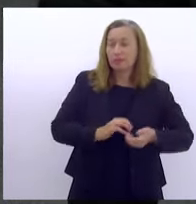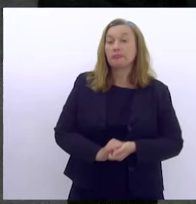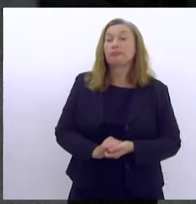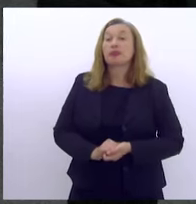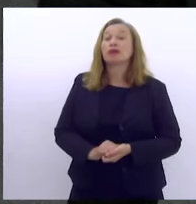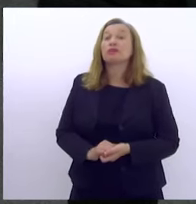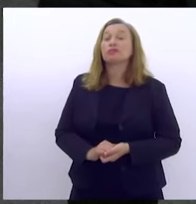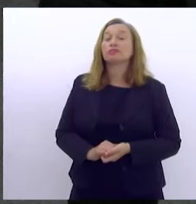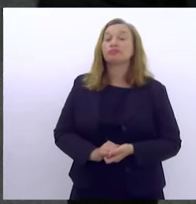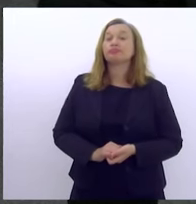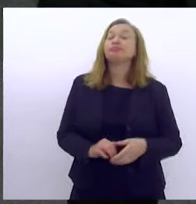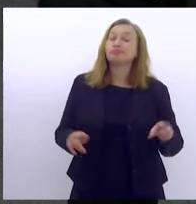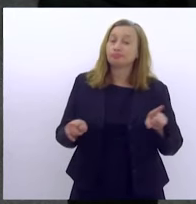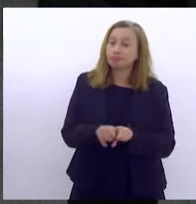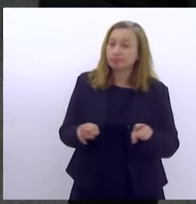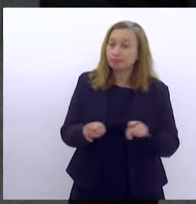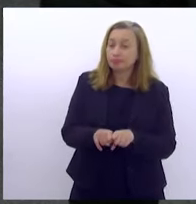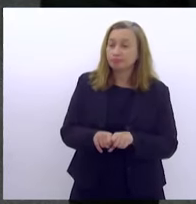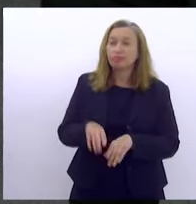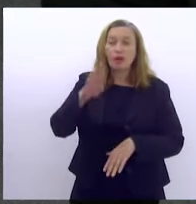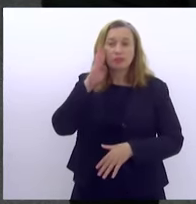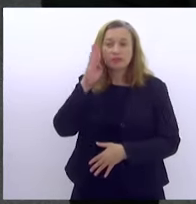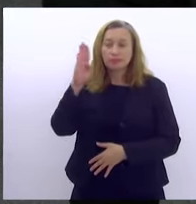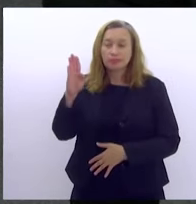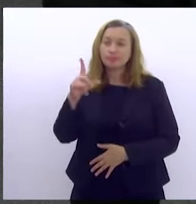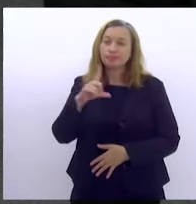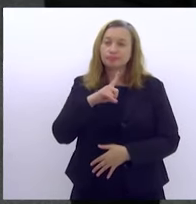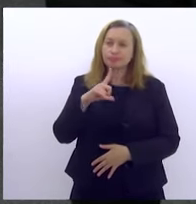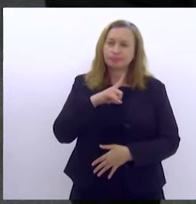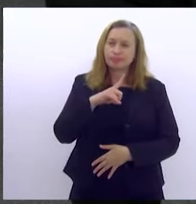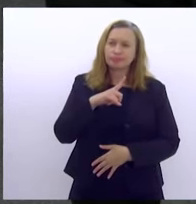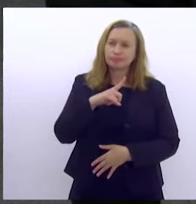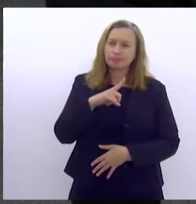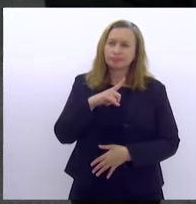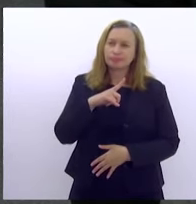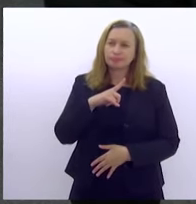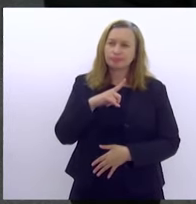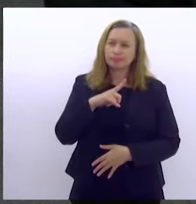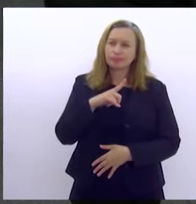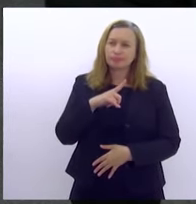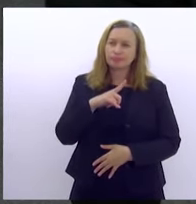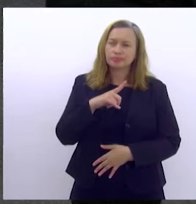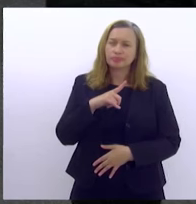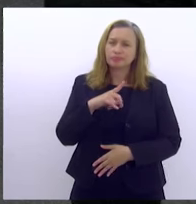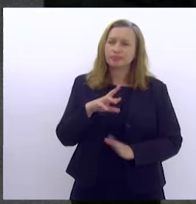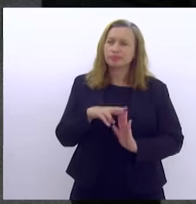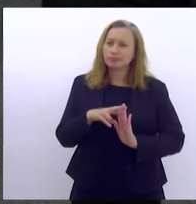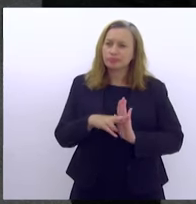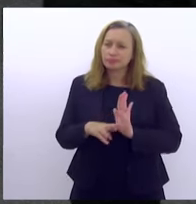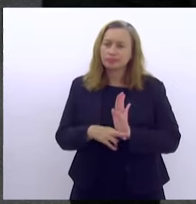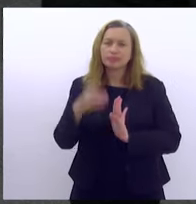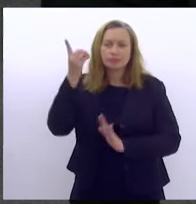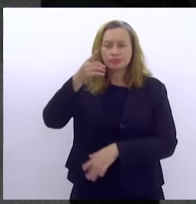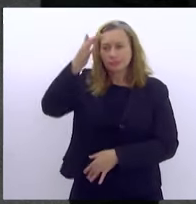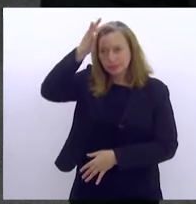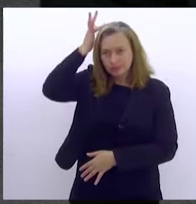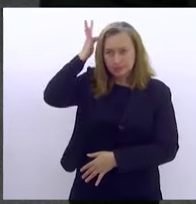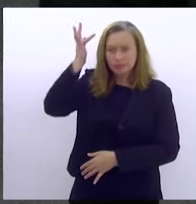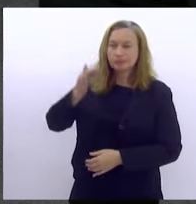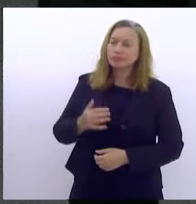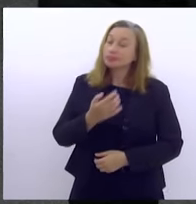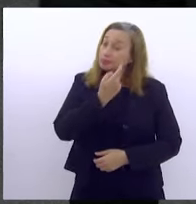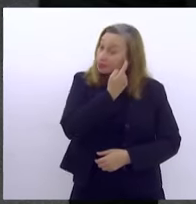fundamental. E também é fundamental que a gente tenha esta medida, deputado Fred Pacheco, como algo